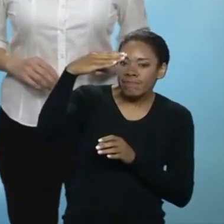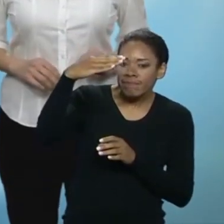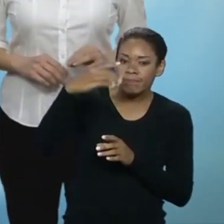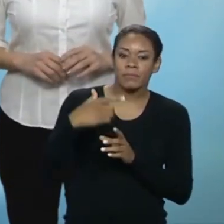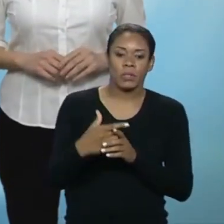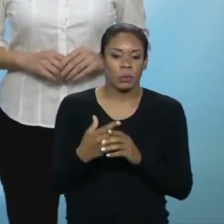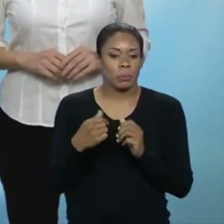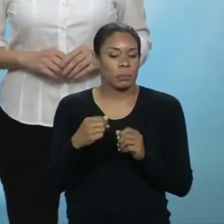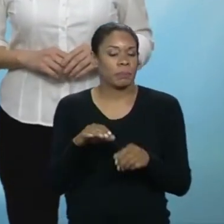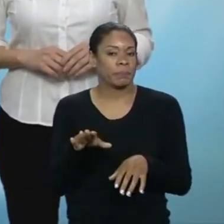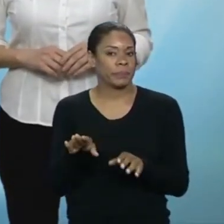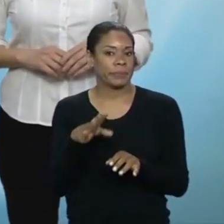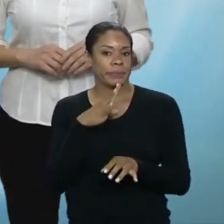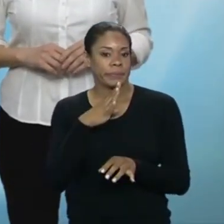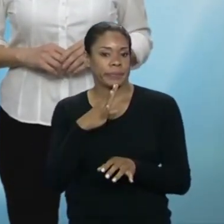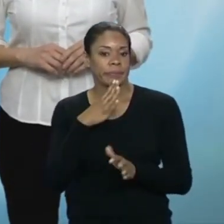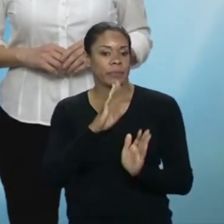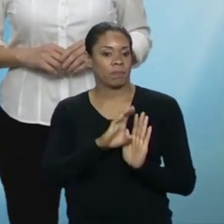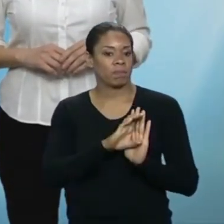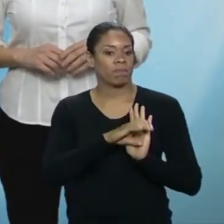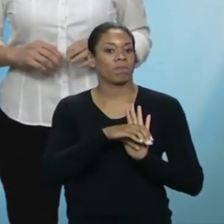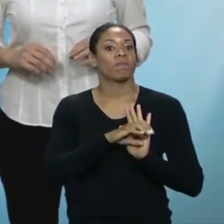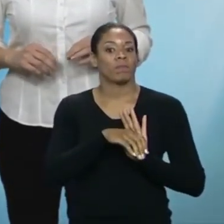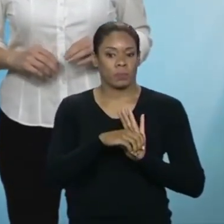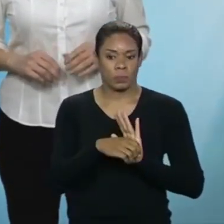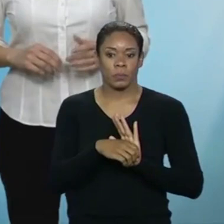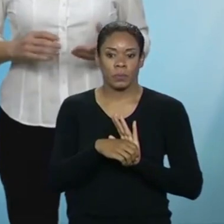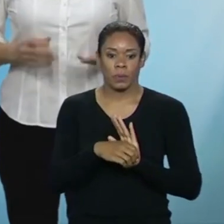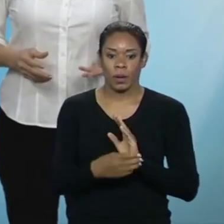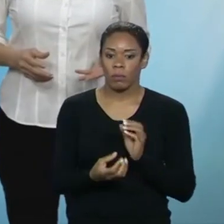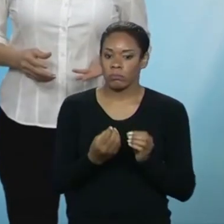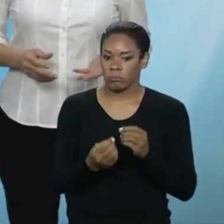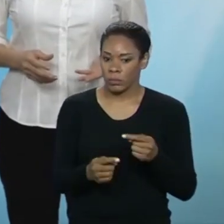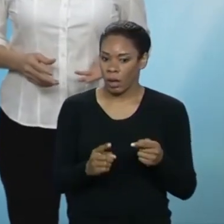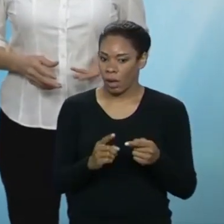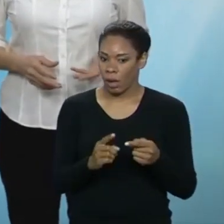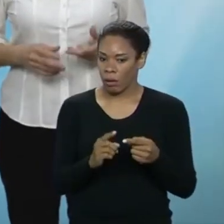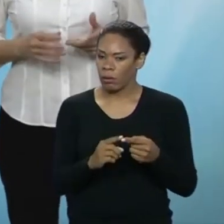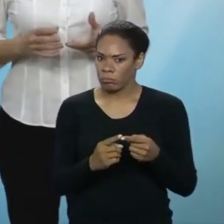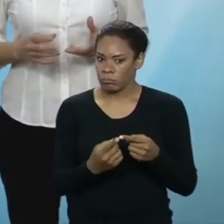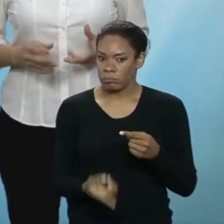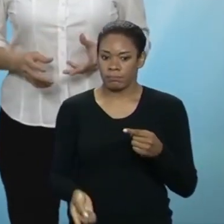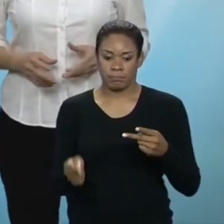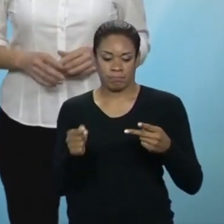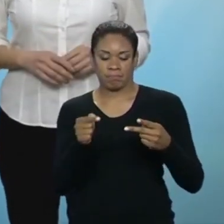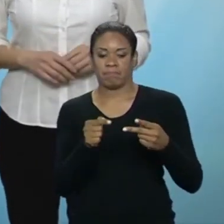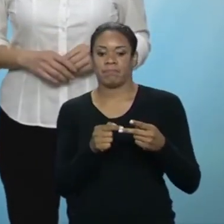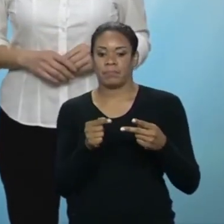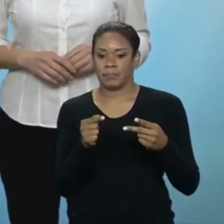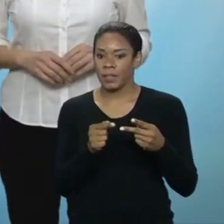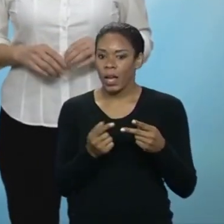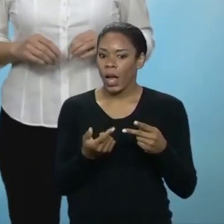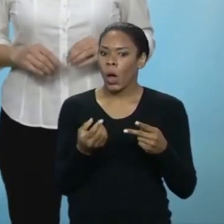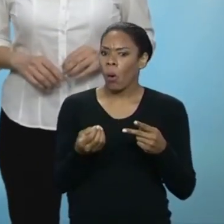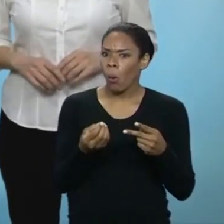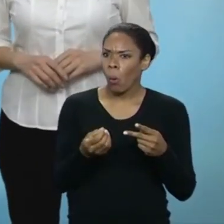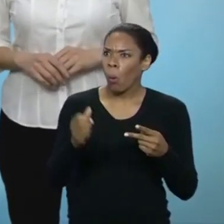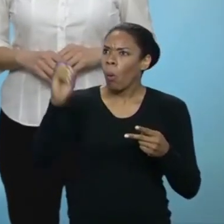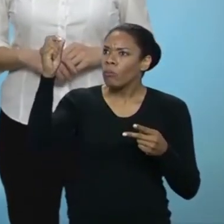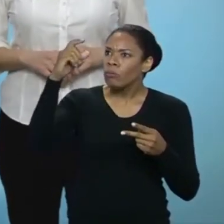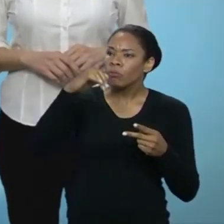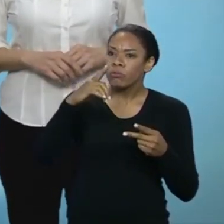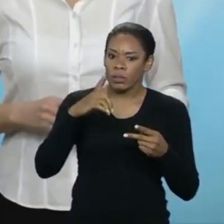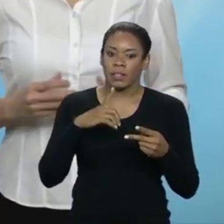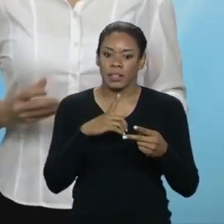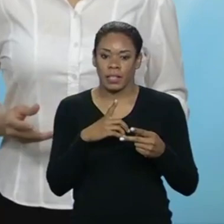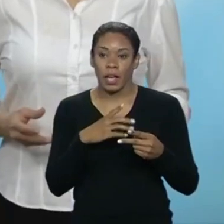alguns conceitos referentes às grandezas luminotécnicas, como o fluxo luminoso, a eficiência luminosa e a temperatura